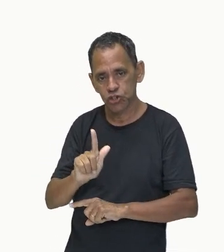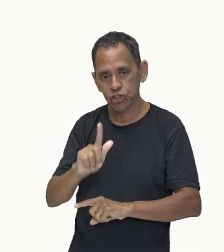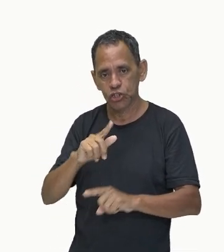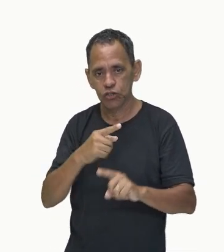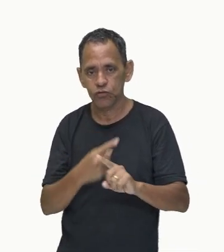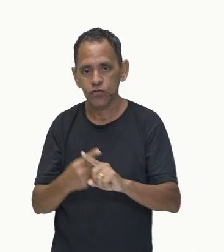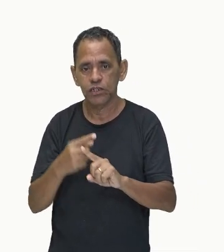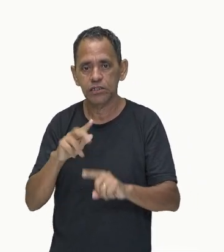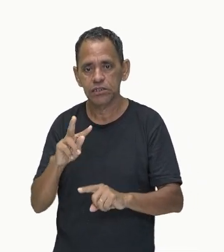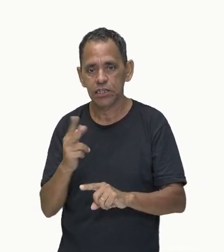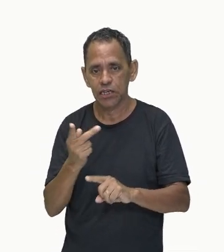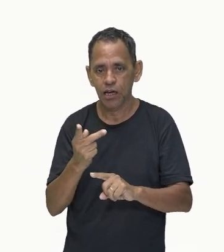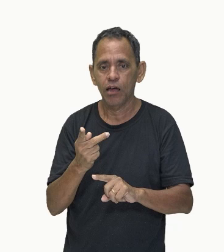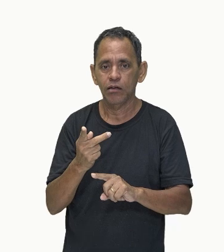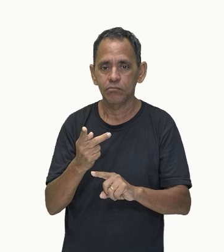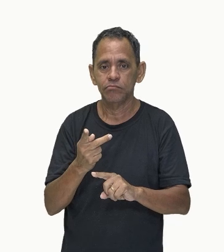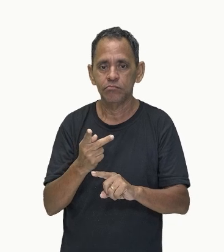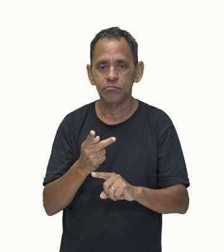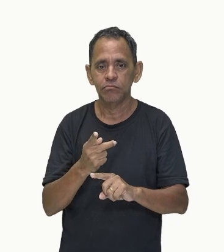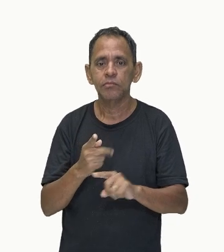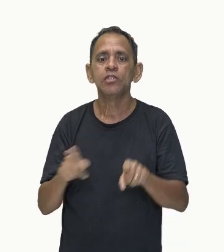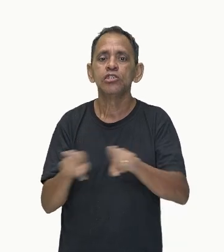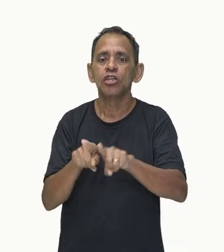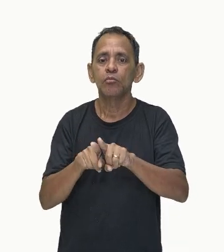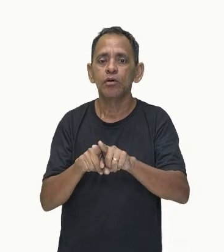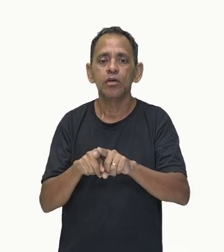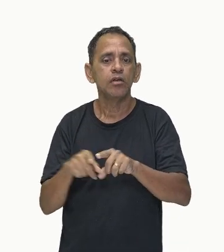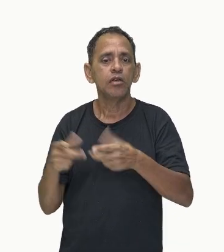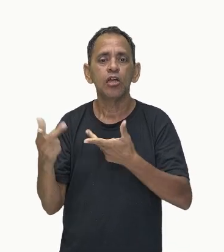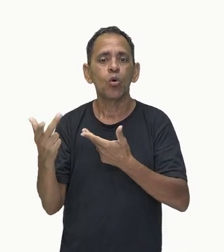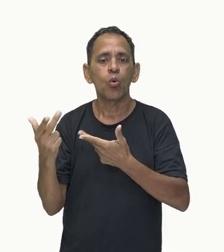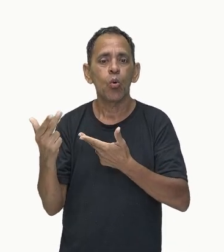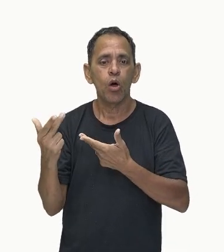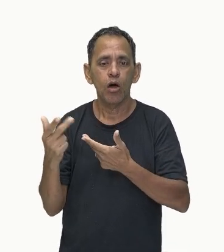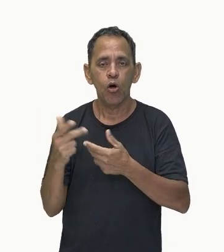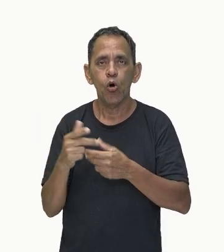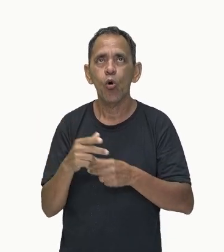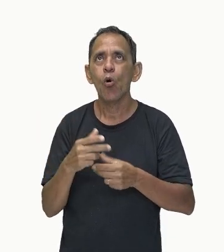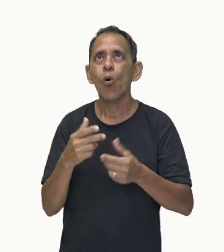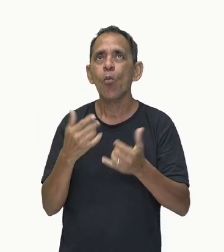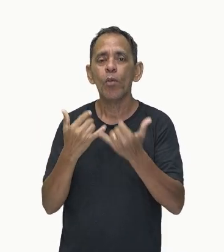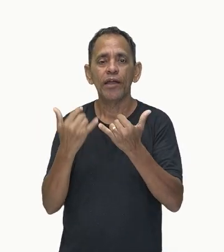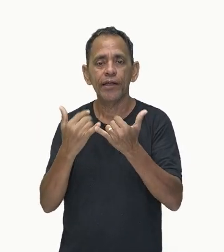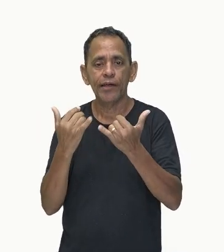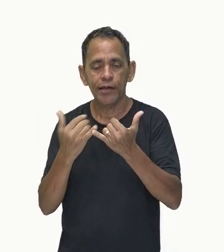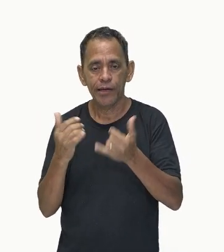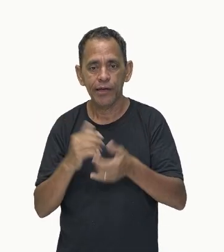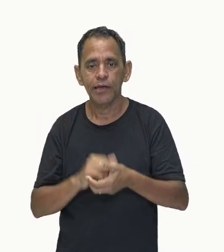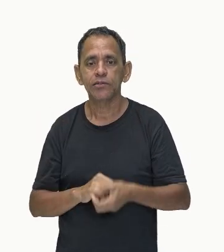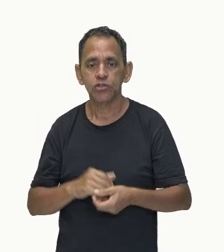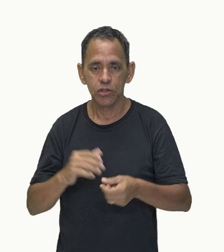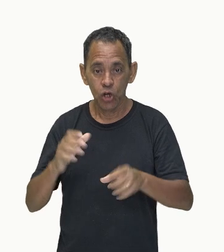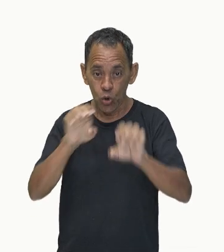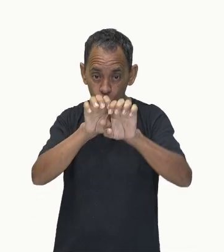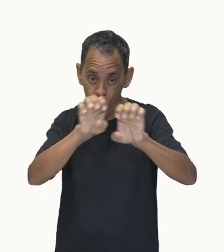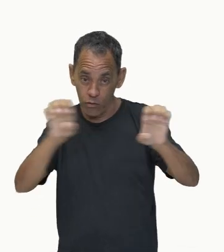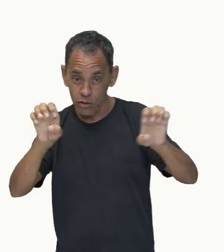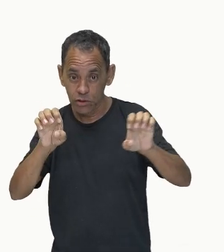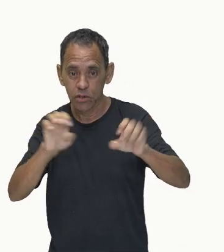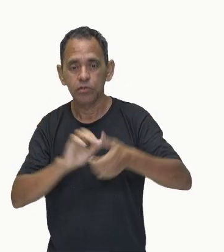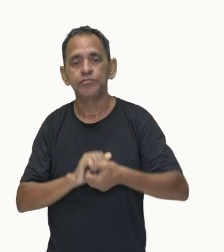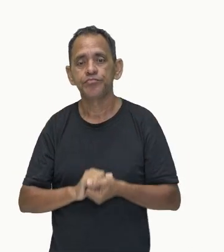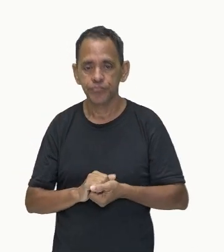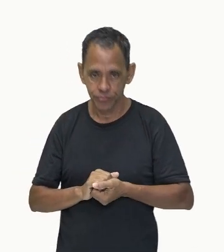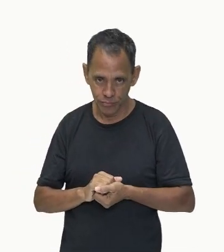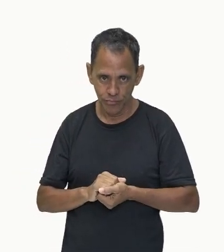a mesma equação da nossa energia potencial. Então a gente diz que o trabalho da força-peso